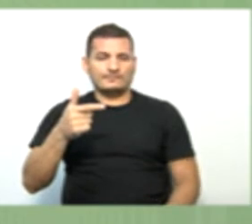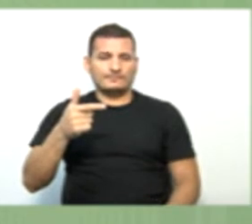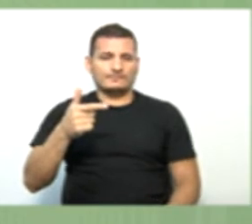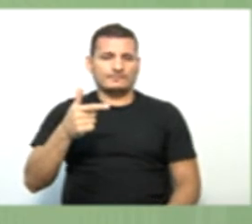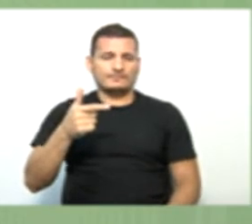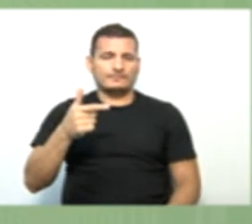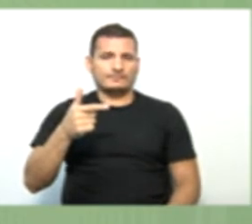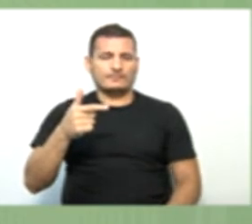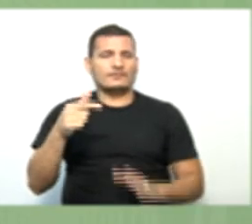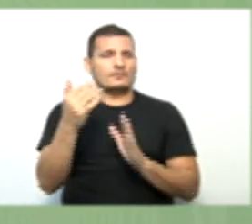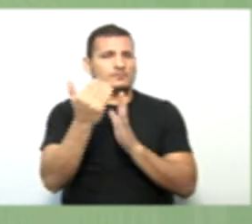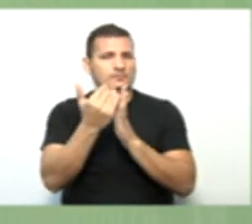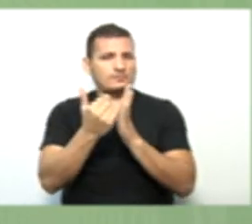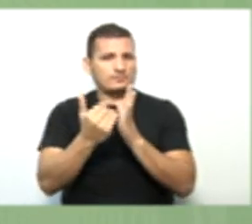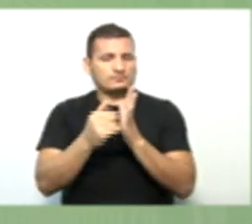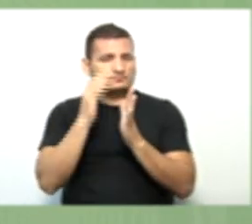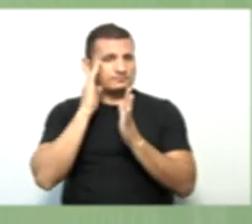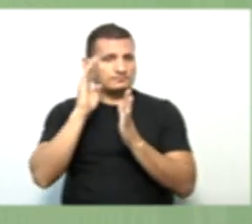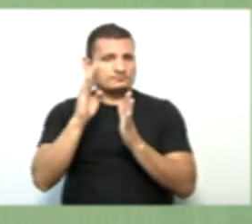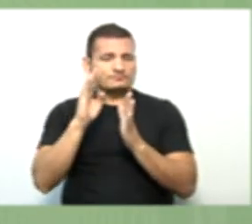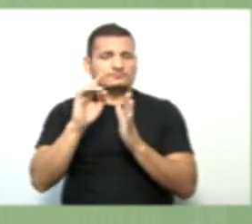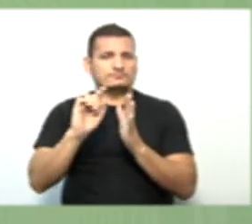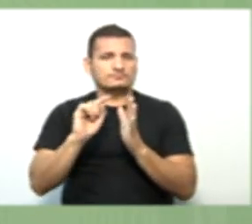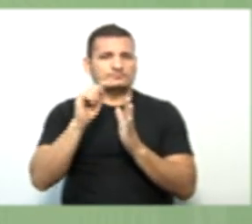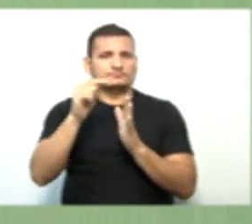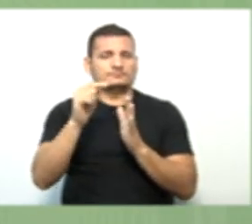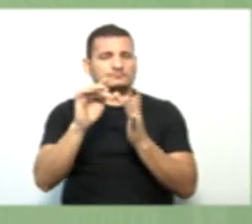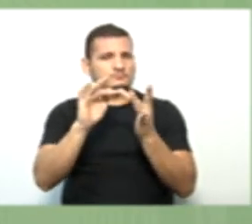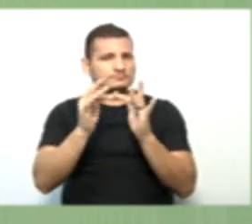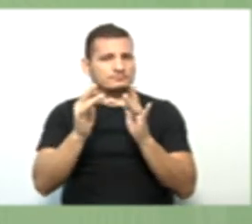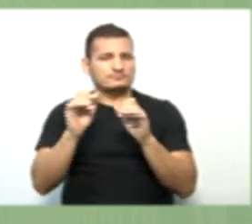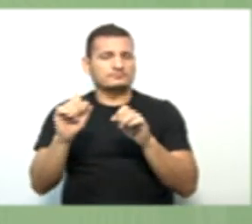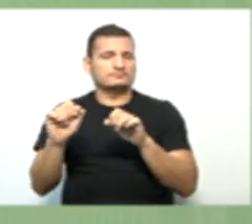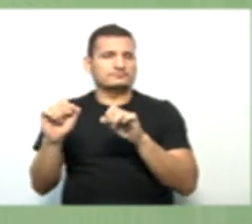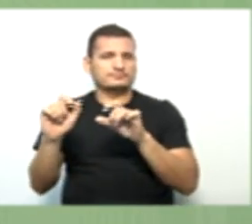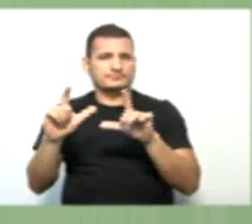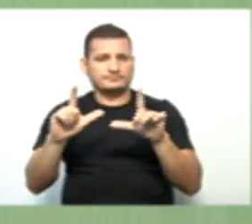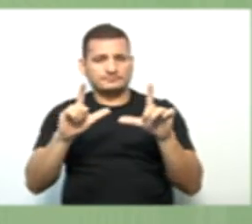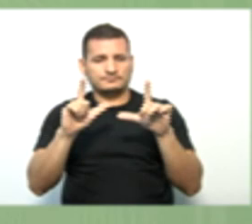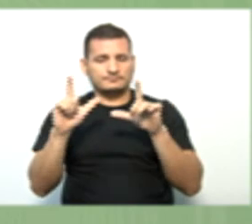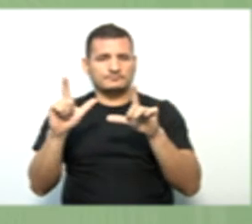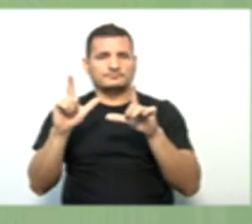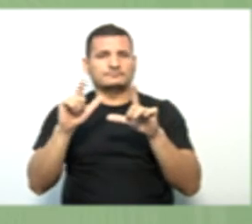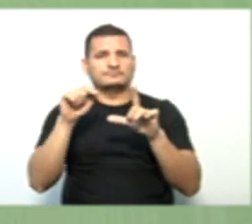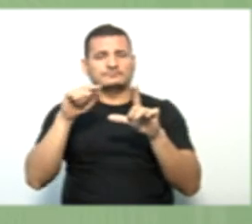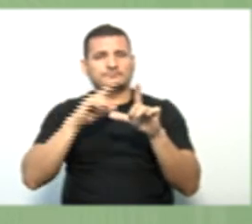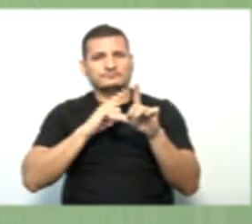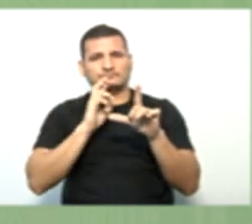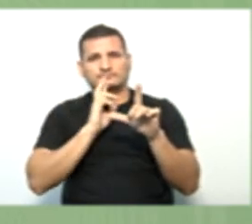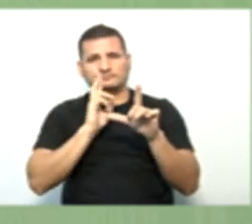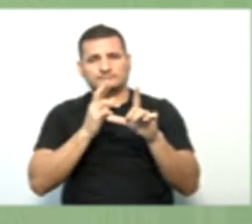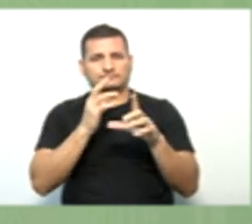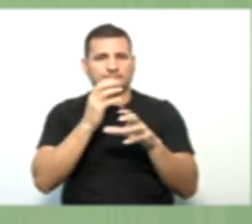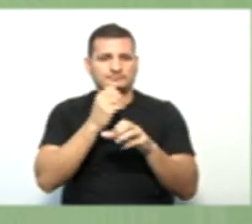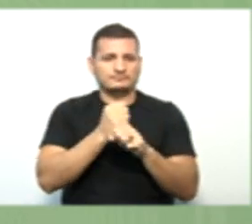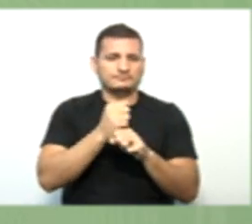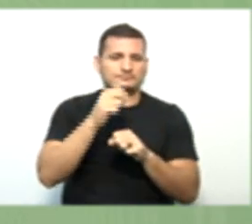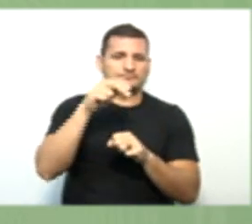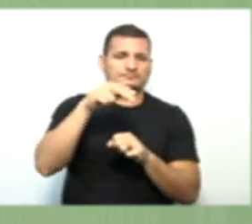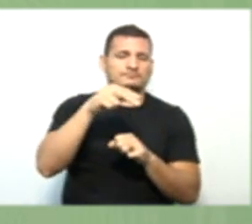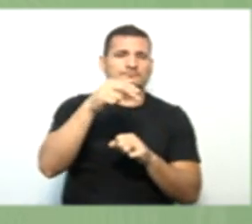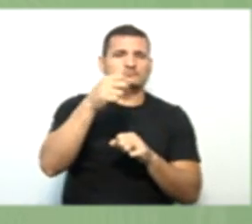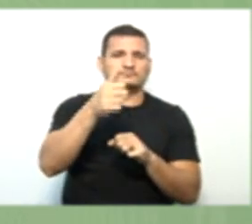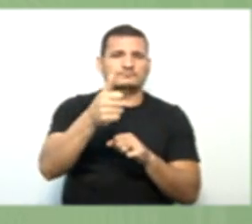vão permitir que a função comece a ser executada. Aí eu tenho o resultado da soma, né? Num1, que é 1 mais num2,